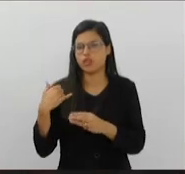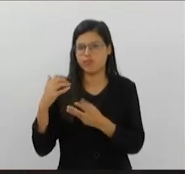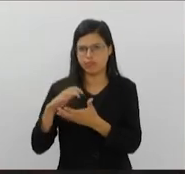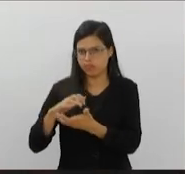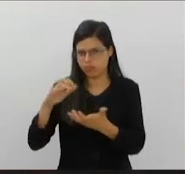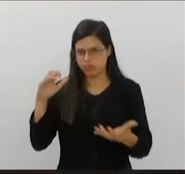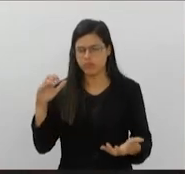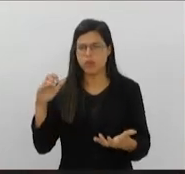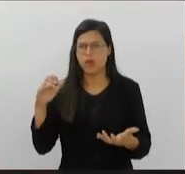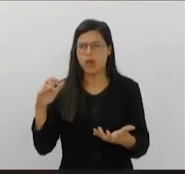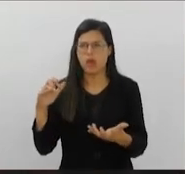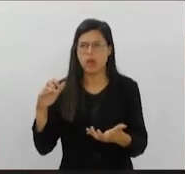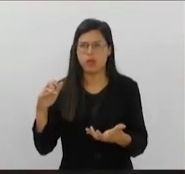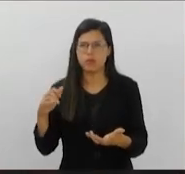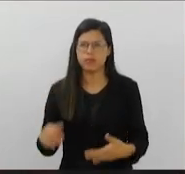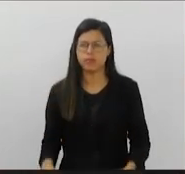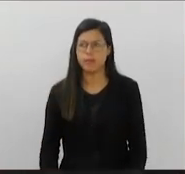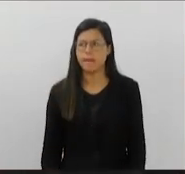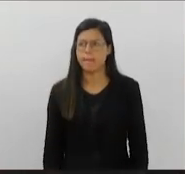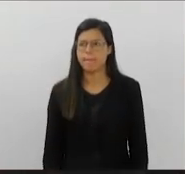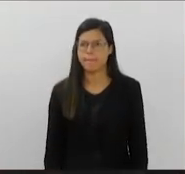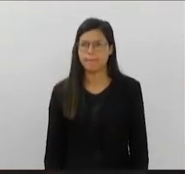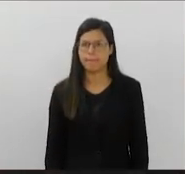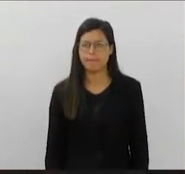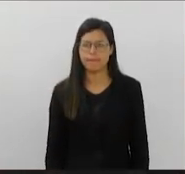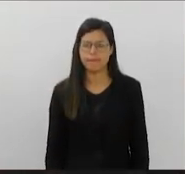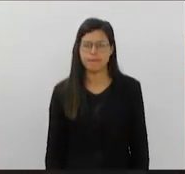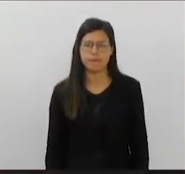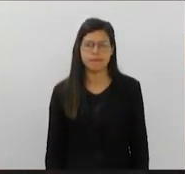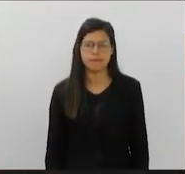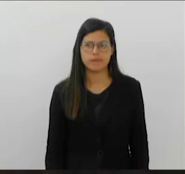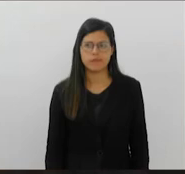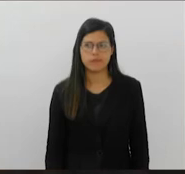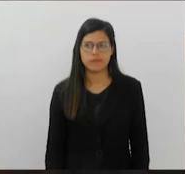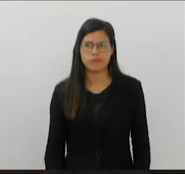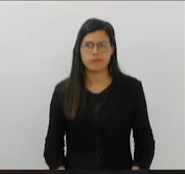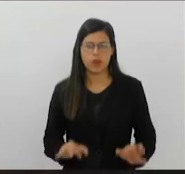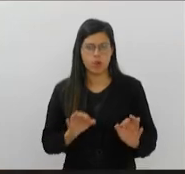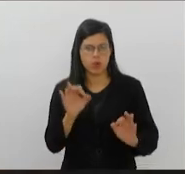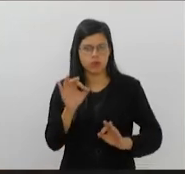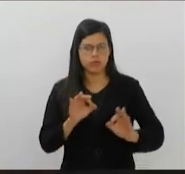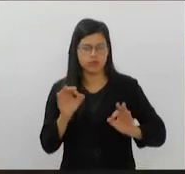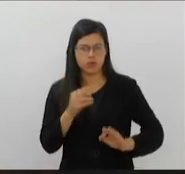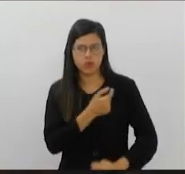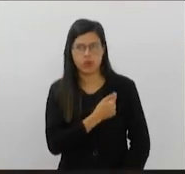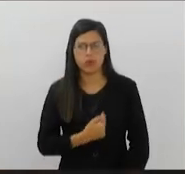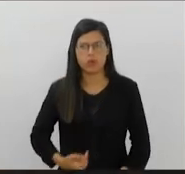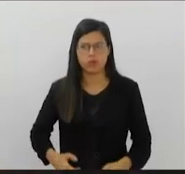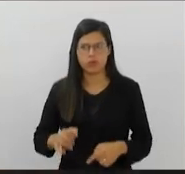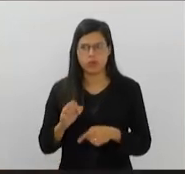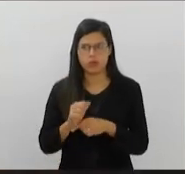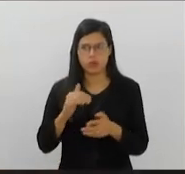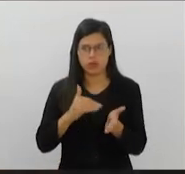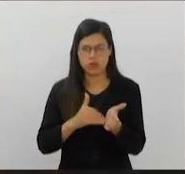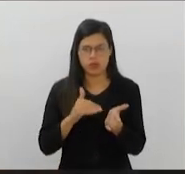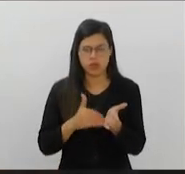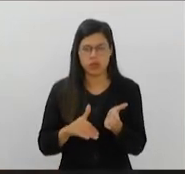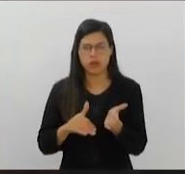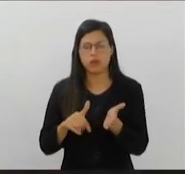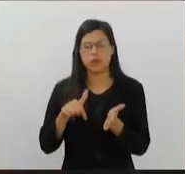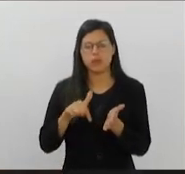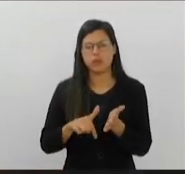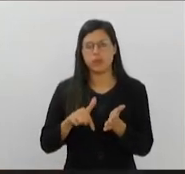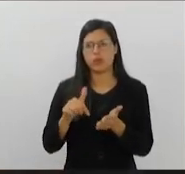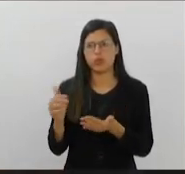idade. Foi, comandou no governo do Estado a Secretaria de Estado de Juventude